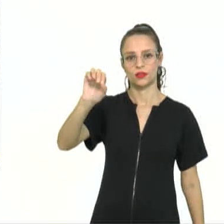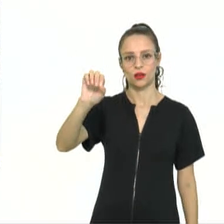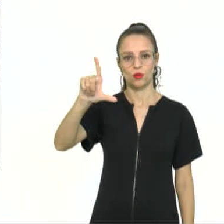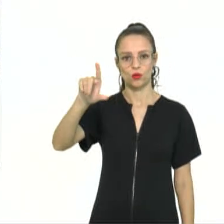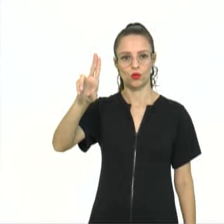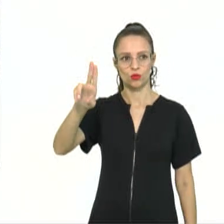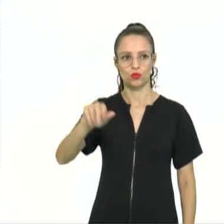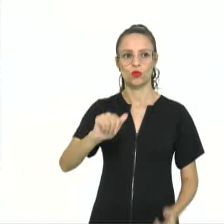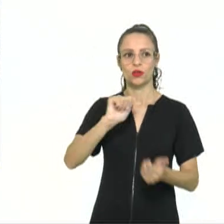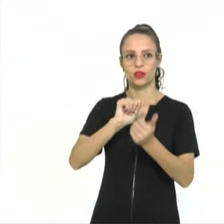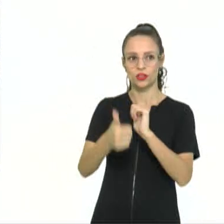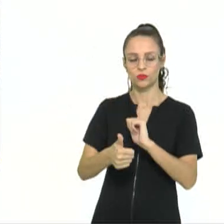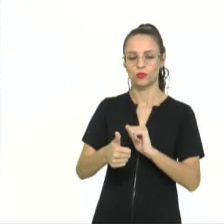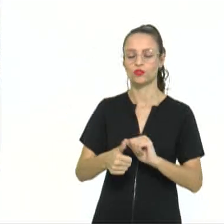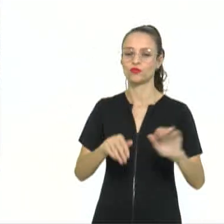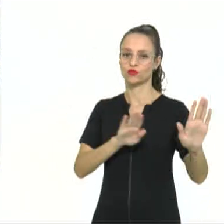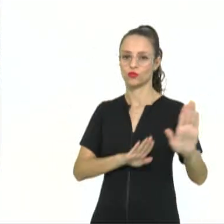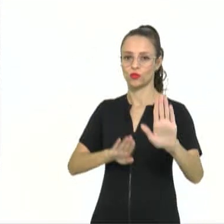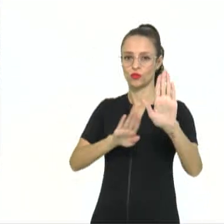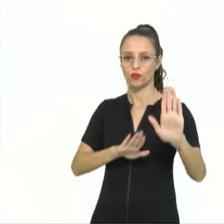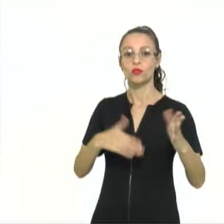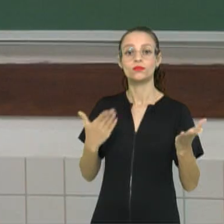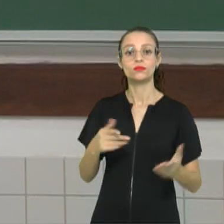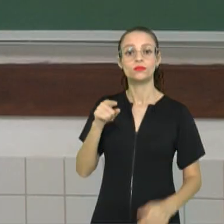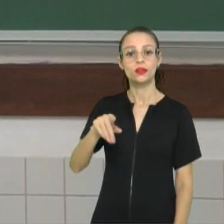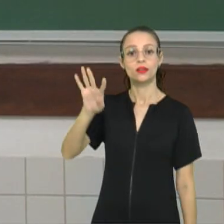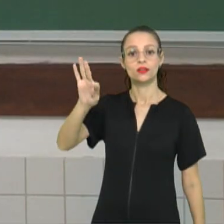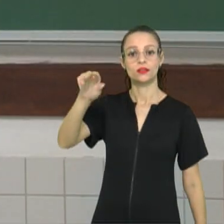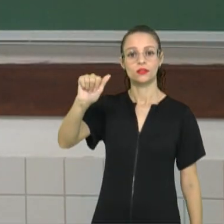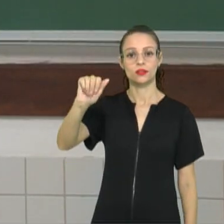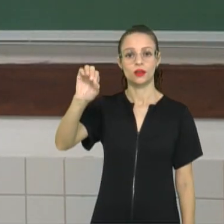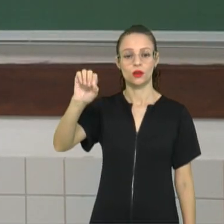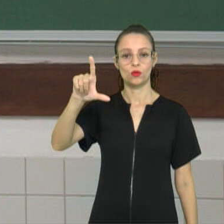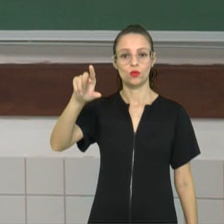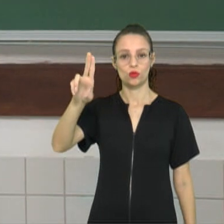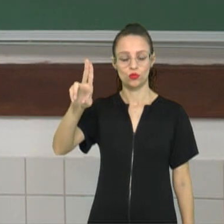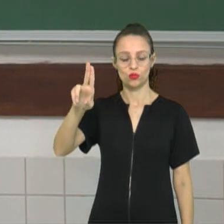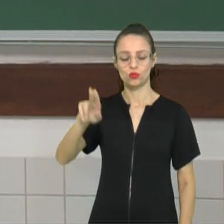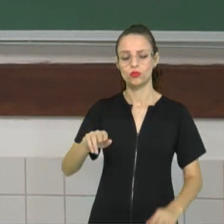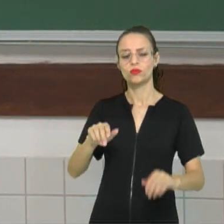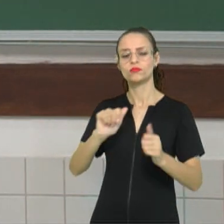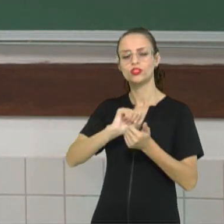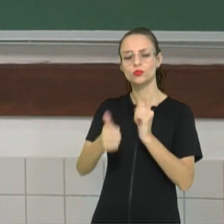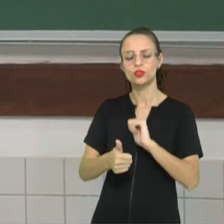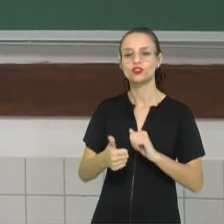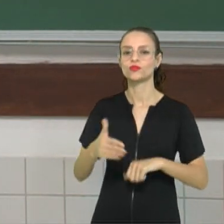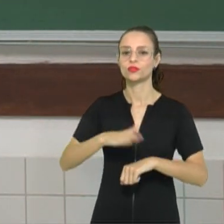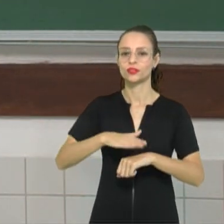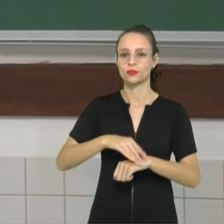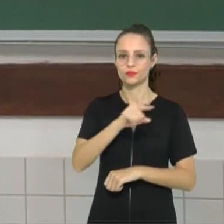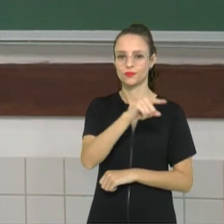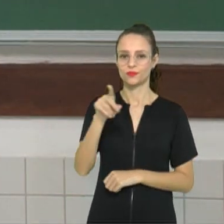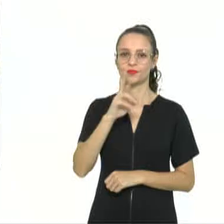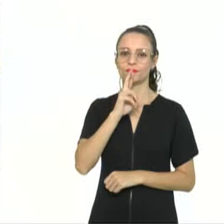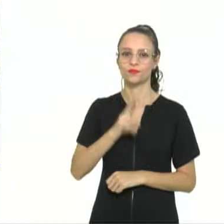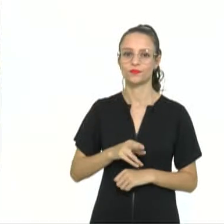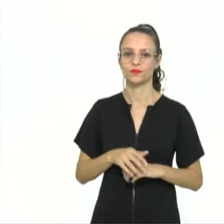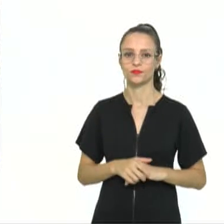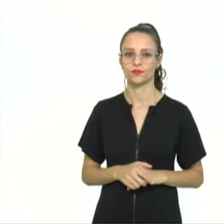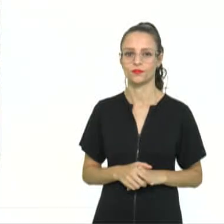Taolô esportivo do Kung Fu, né? Então nós estamos falando do Taolô esportivo do Kung Fu. Um tempo aí e já voltamos.